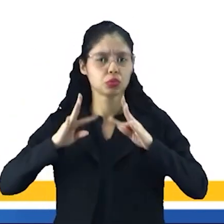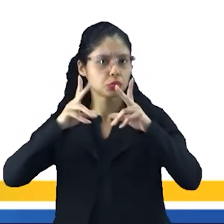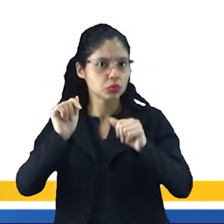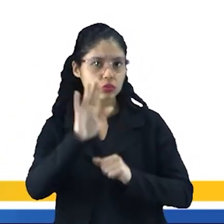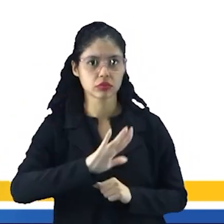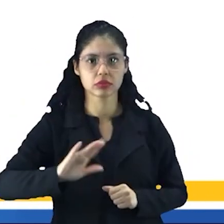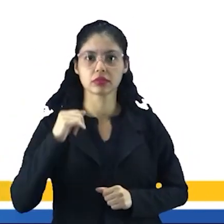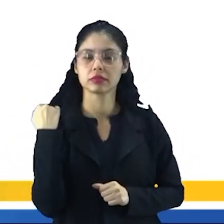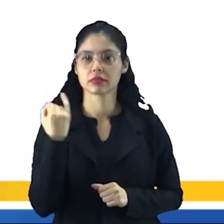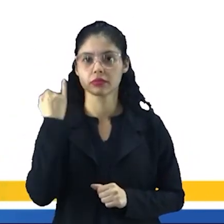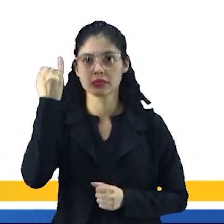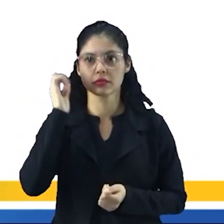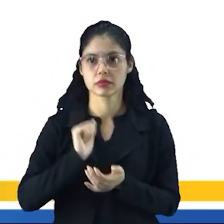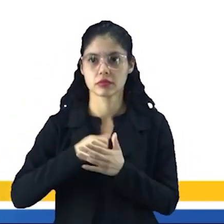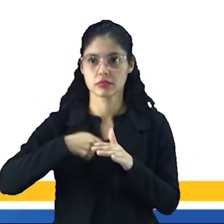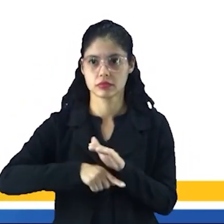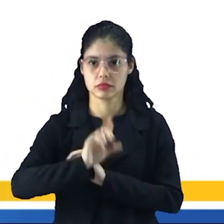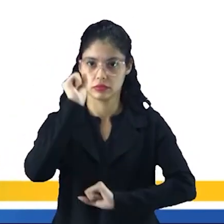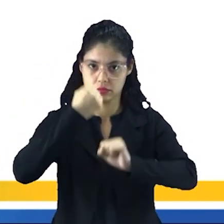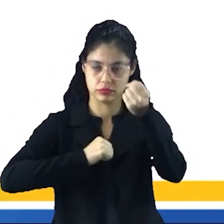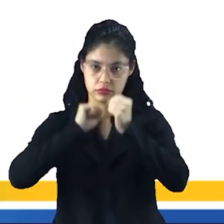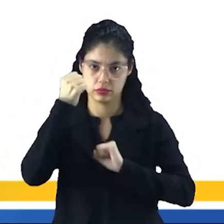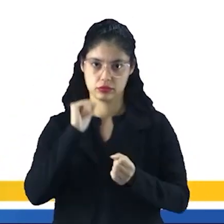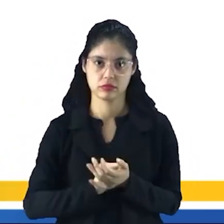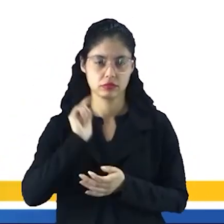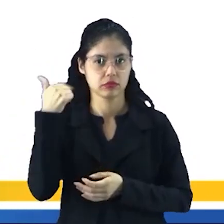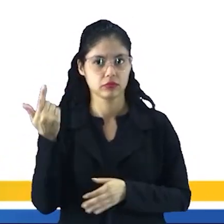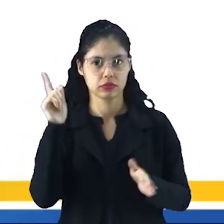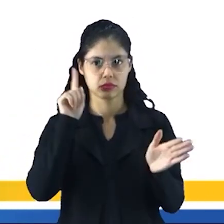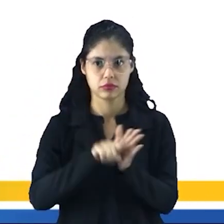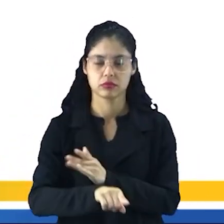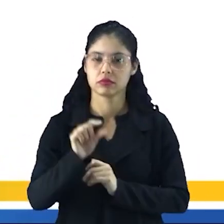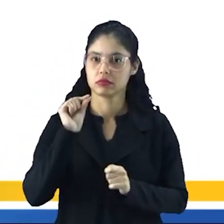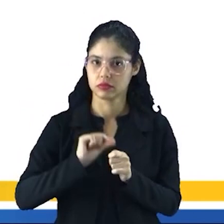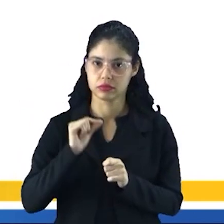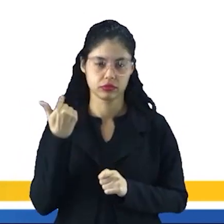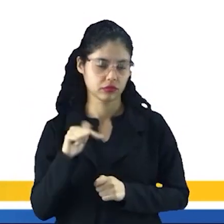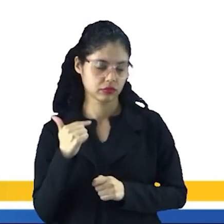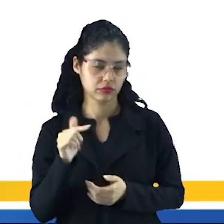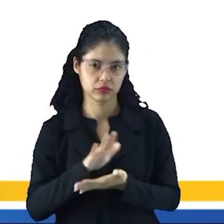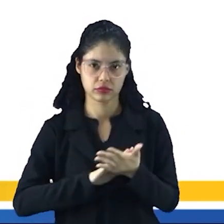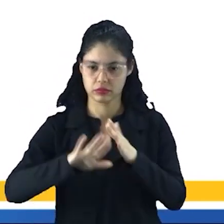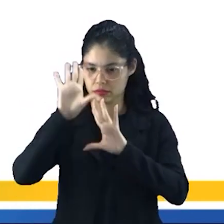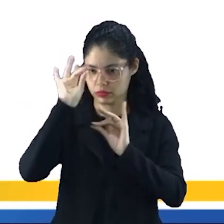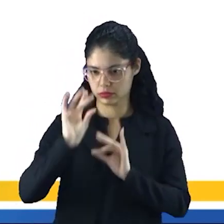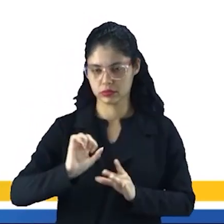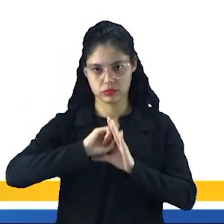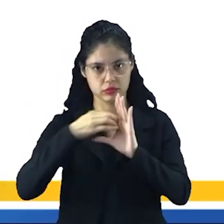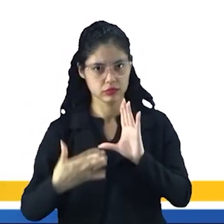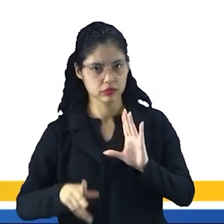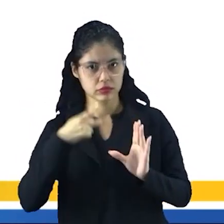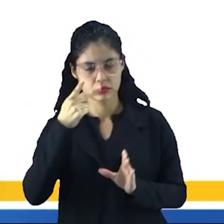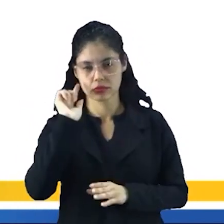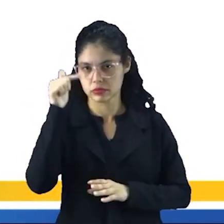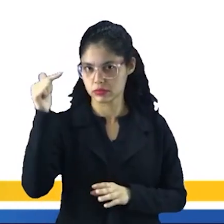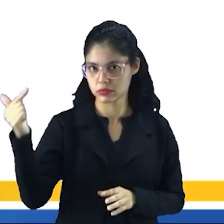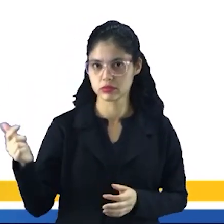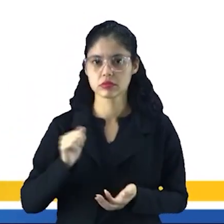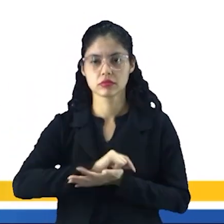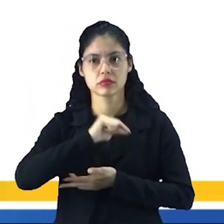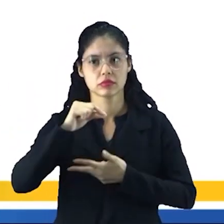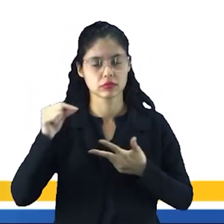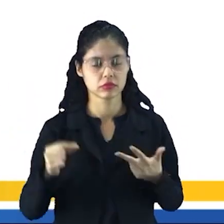né? Principalmente dentro da indústria. Nas outras questões realmente não tem essa característica, ele vai falar de